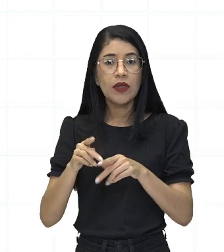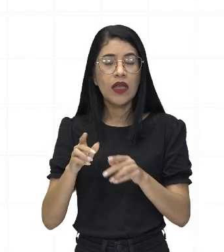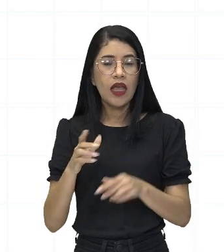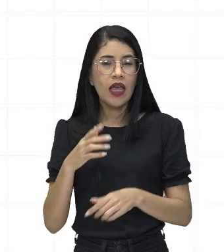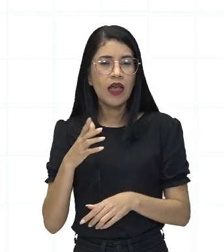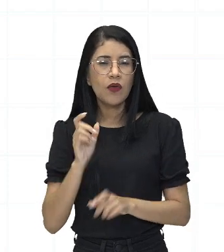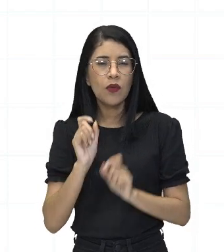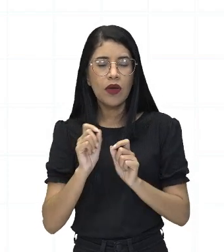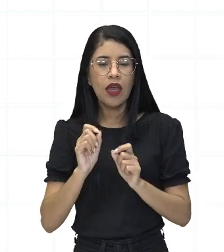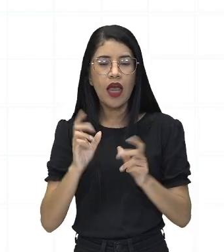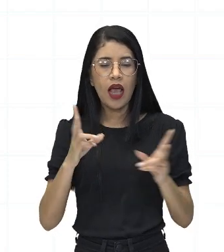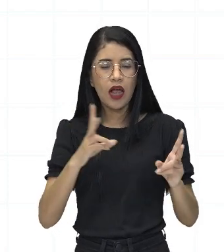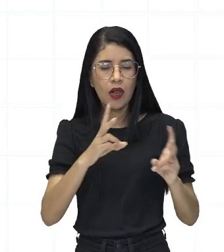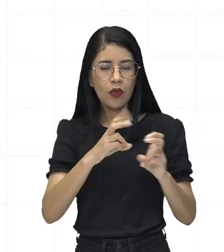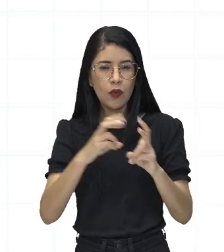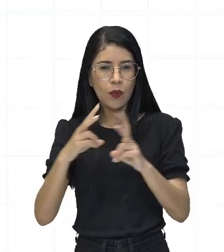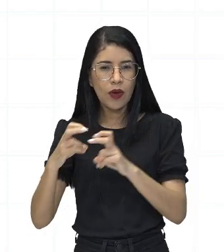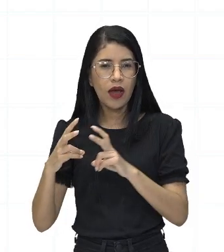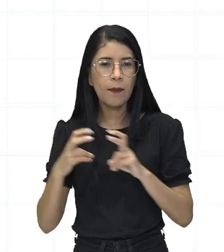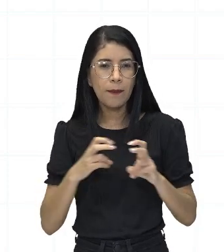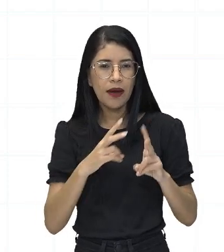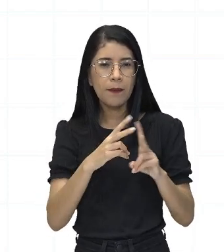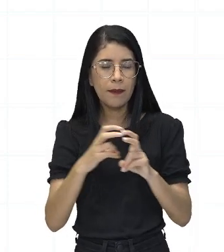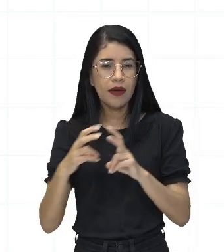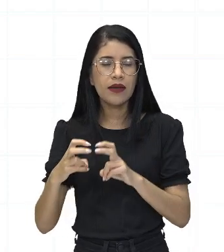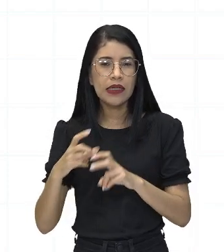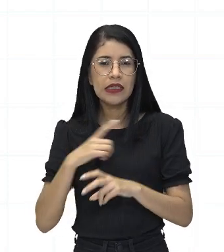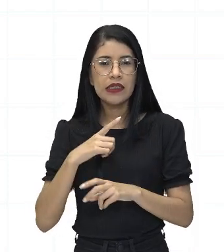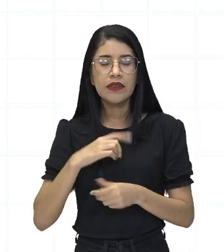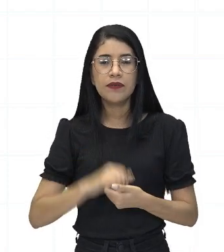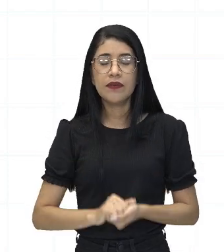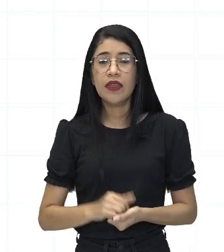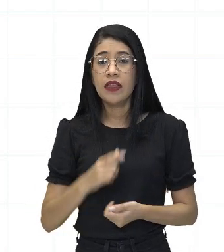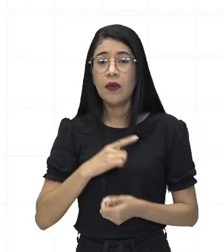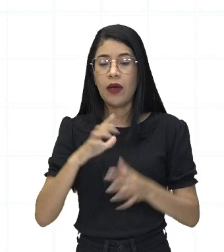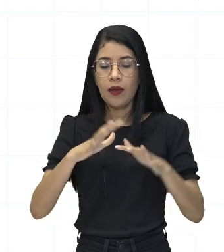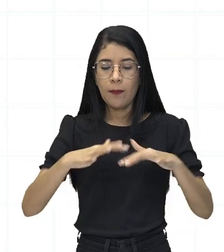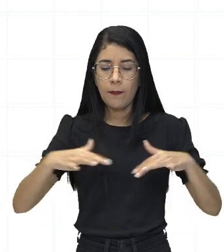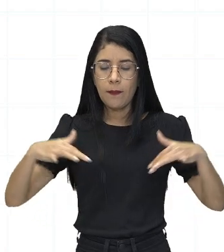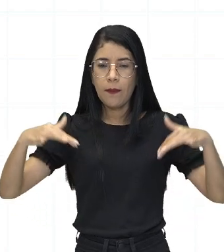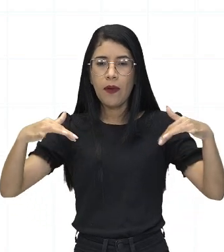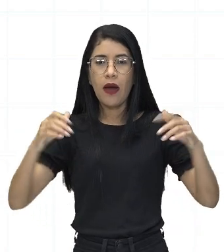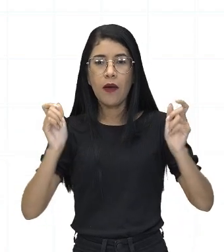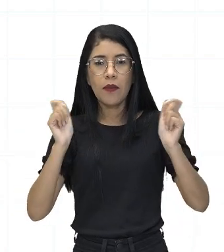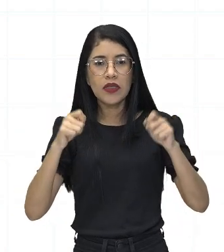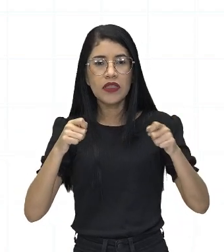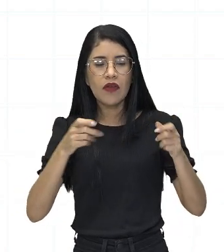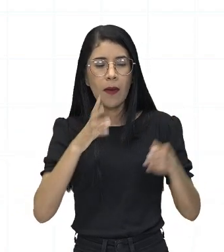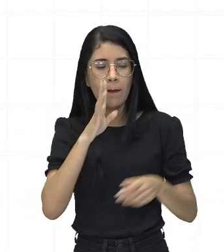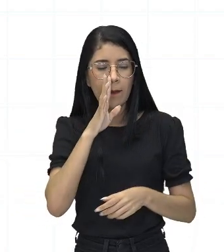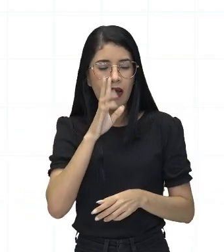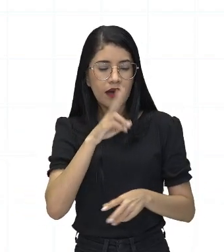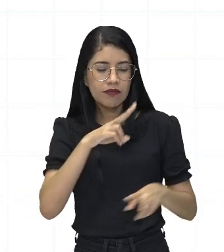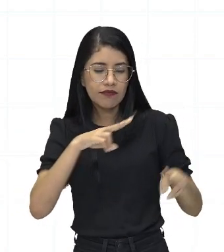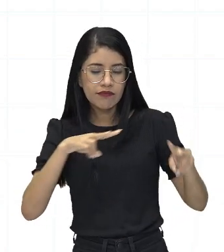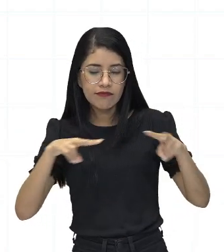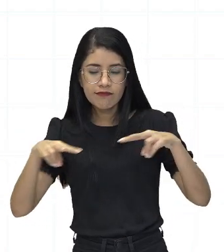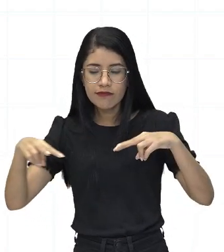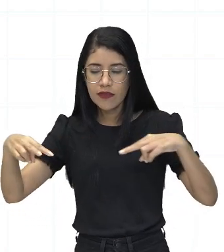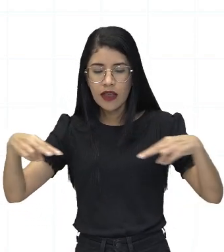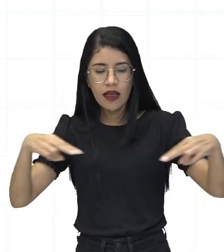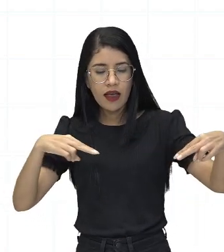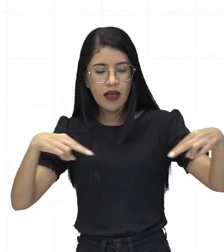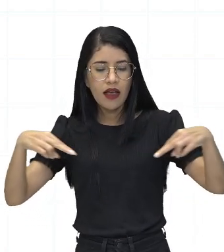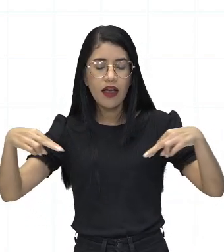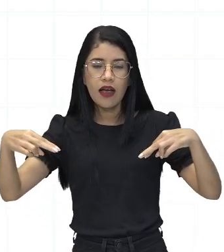as lutas dos gladiadores. Essas lutas compunham um espetáculo que podia ser apreciado de qualquer